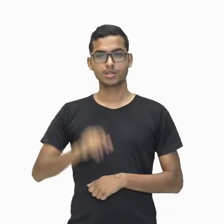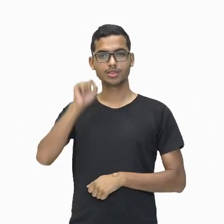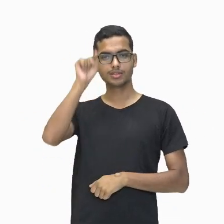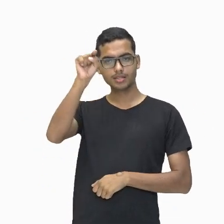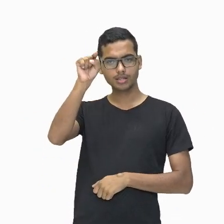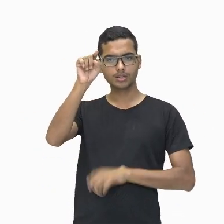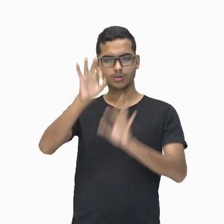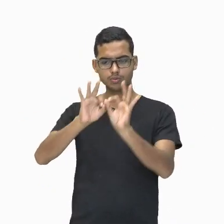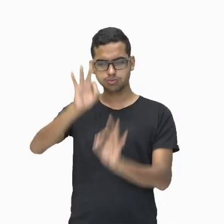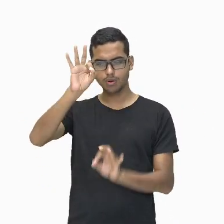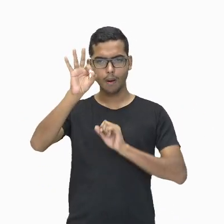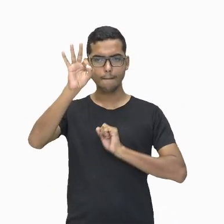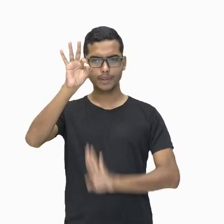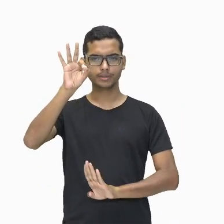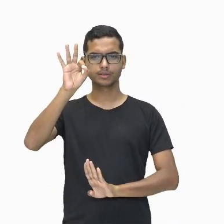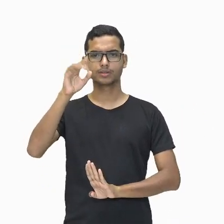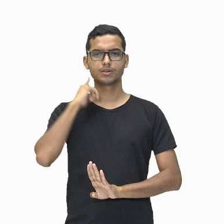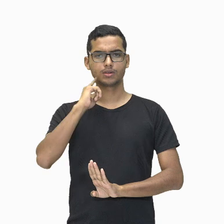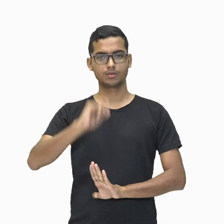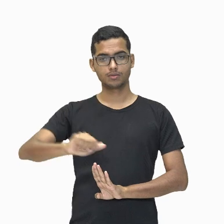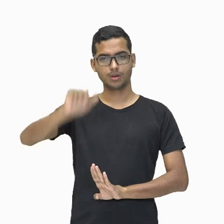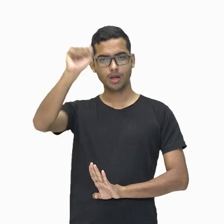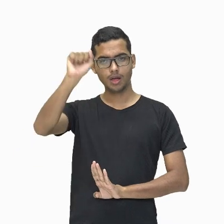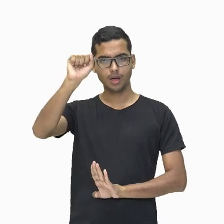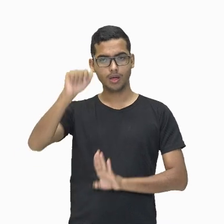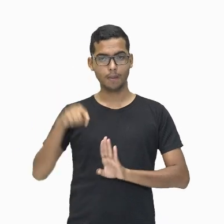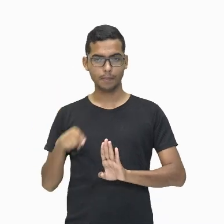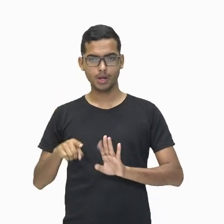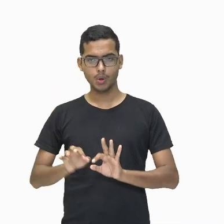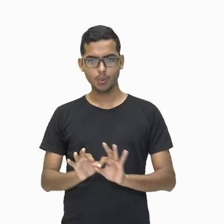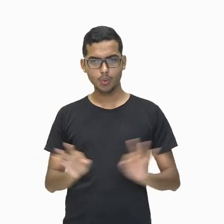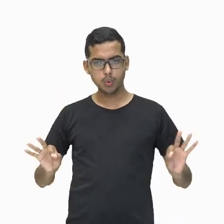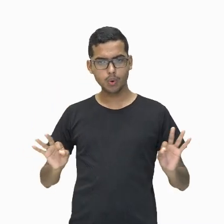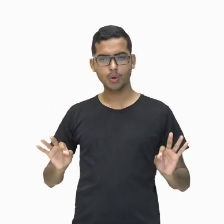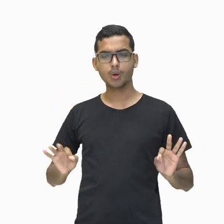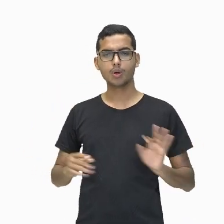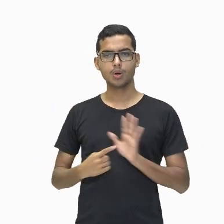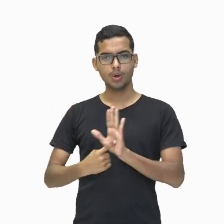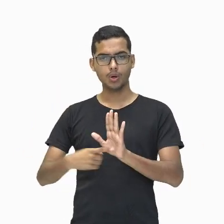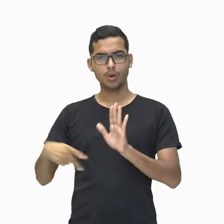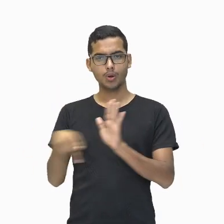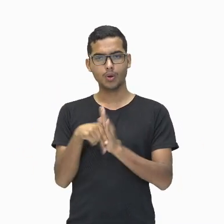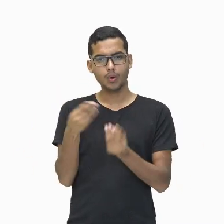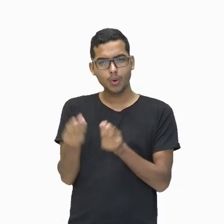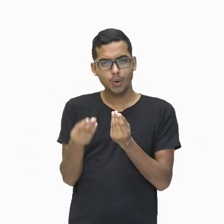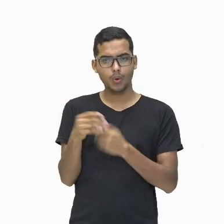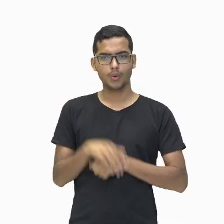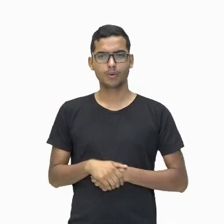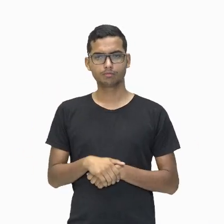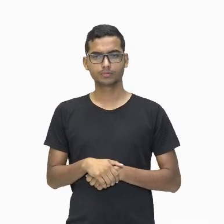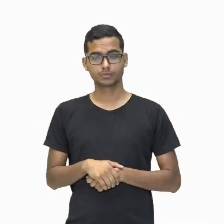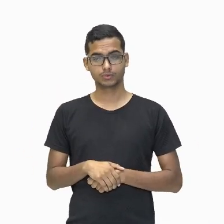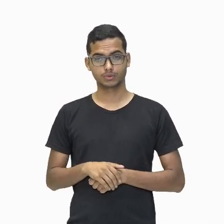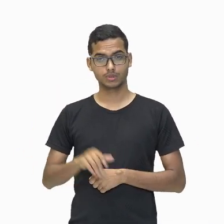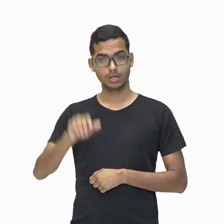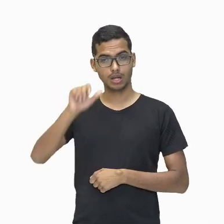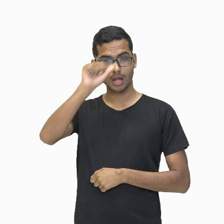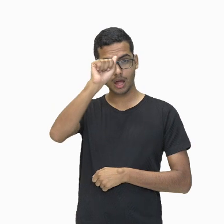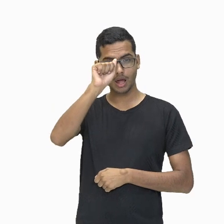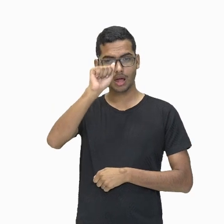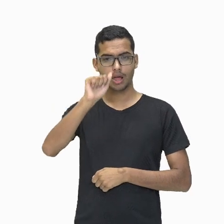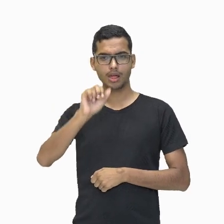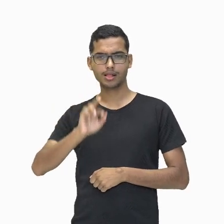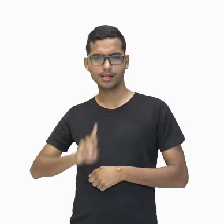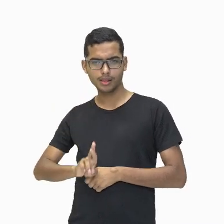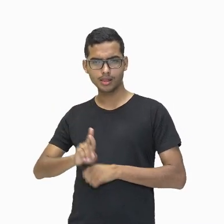B, em que B é a projeção ortogonal de A sobre R, tá? Falando em termos matemáticos,